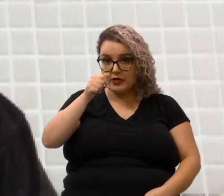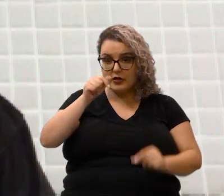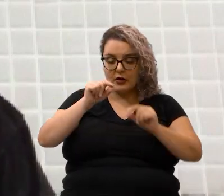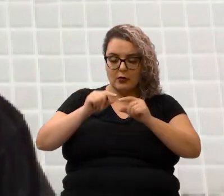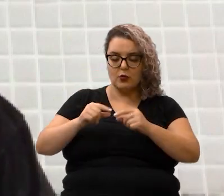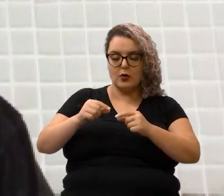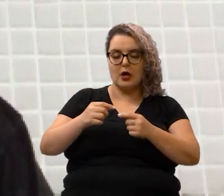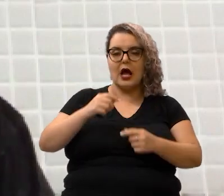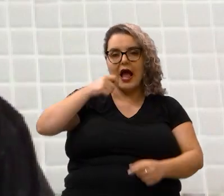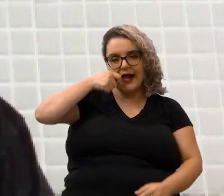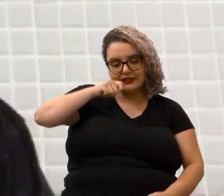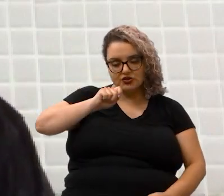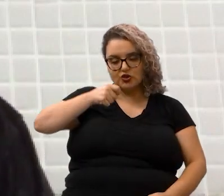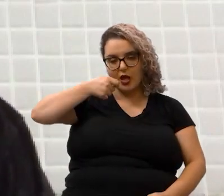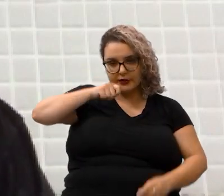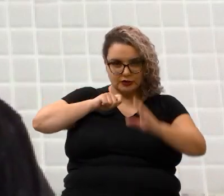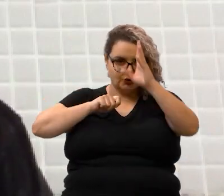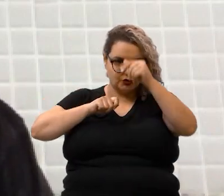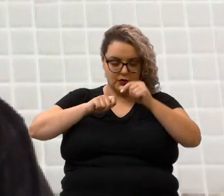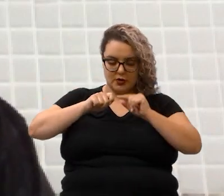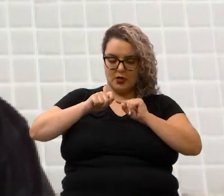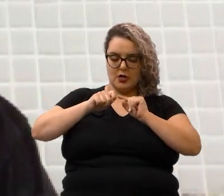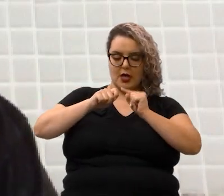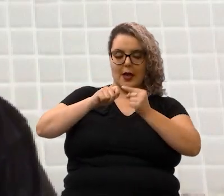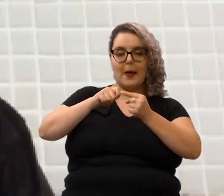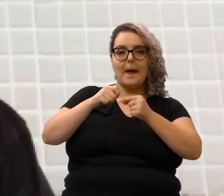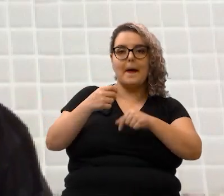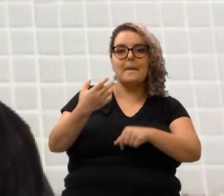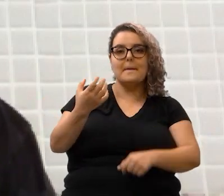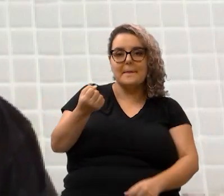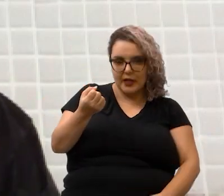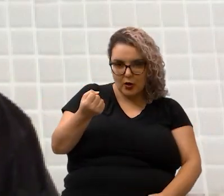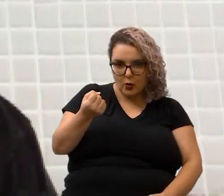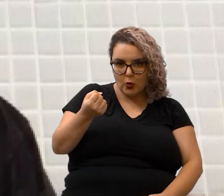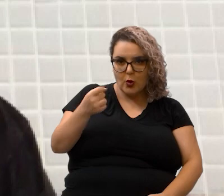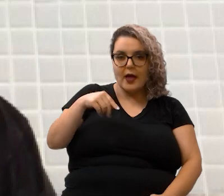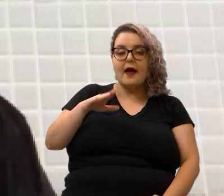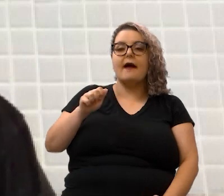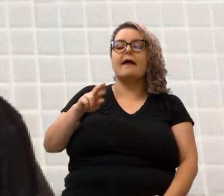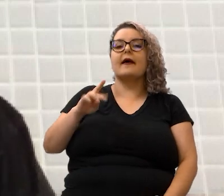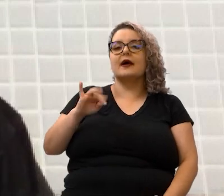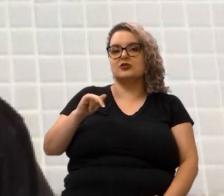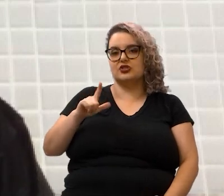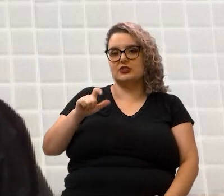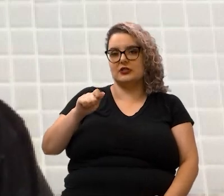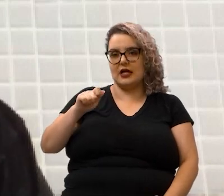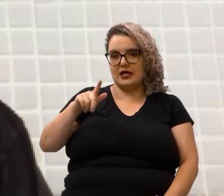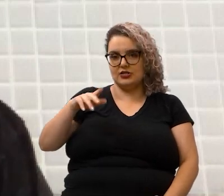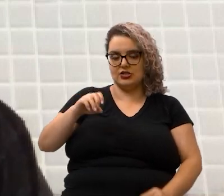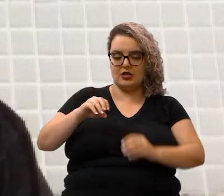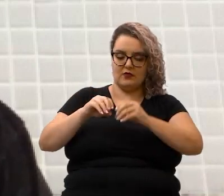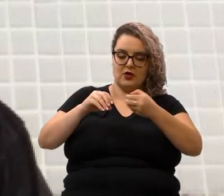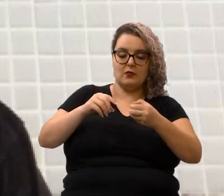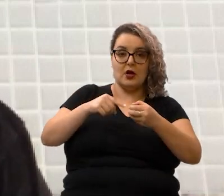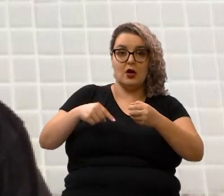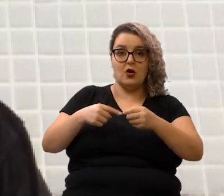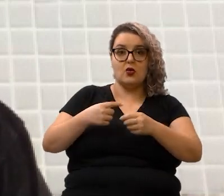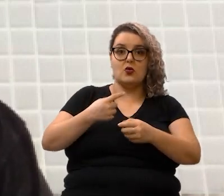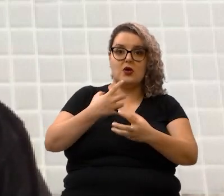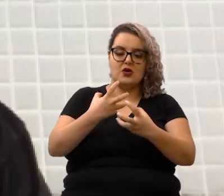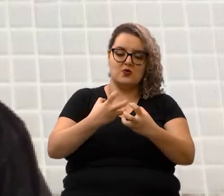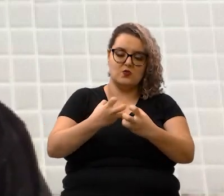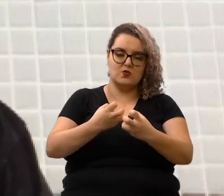branquinho, aquilo é a cartilagem. Se você arranca aquele negócio branquinho, você vai ter o osso embaixo. Você vai ver que o osso é